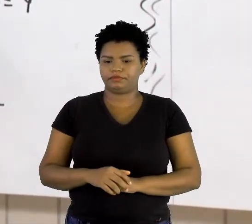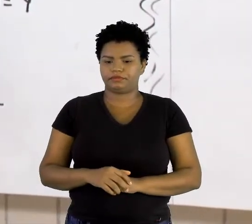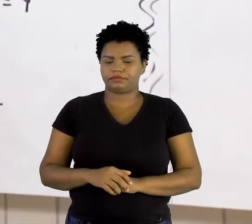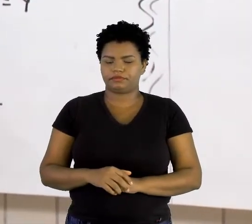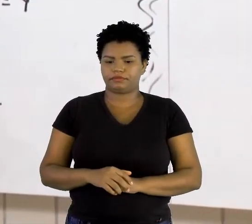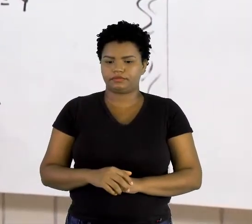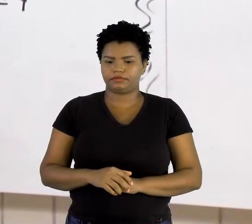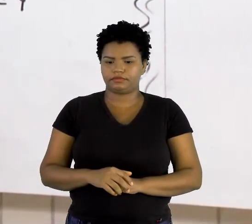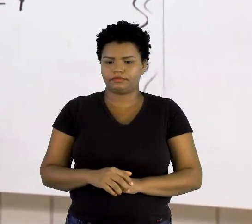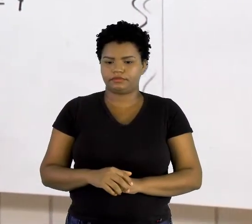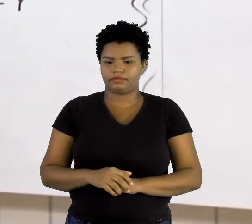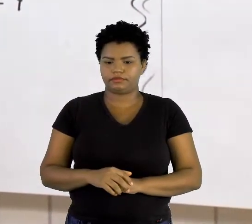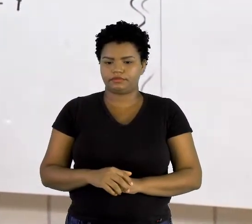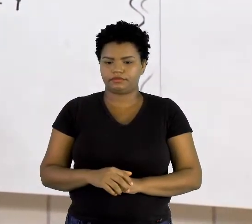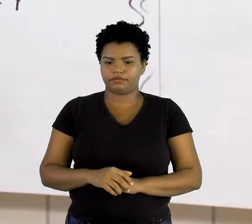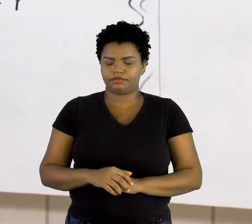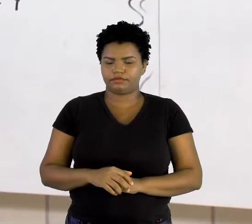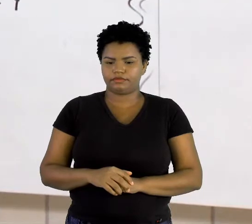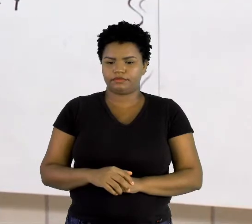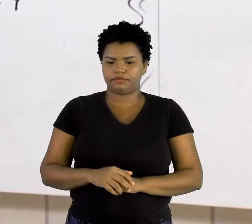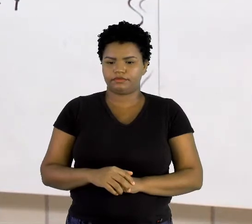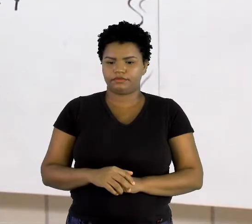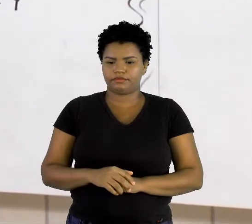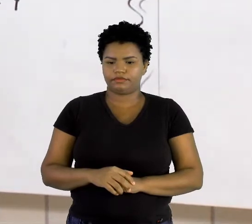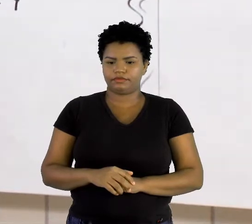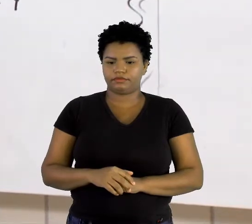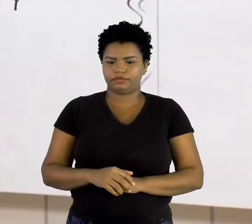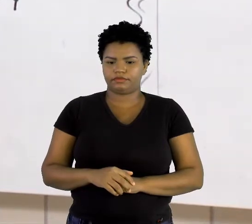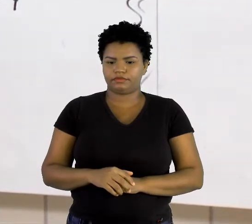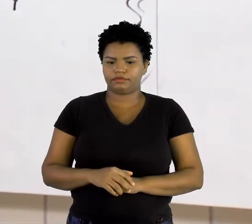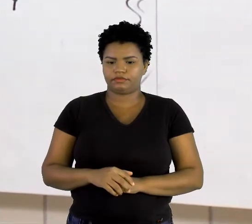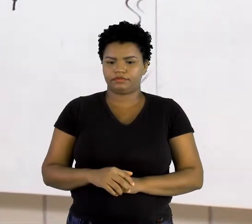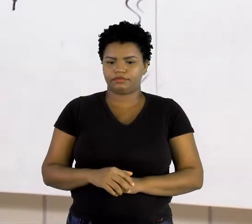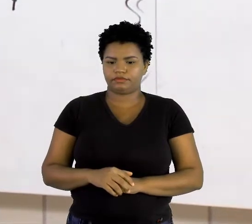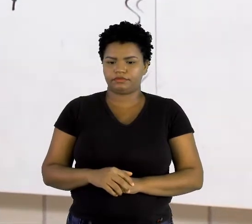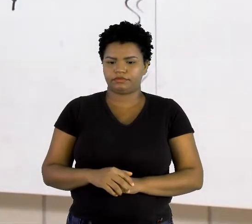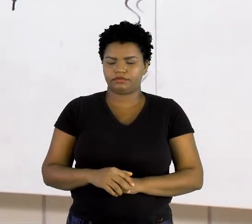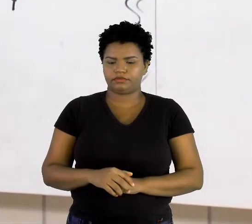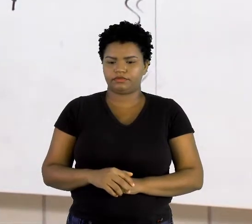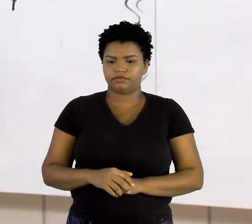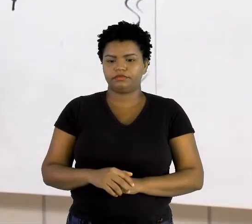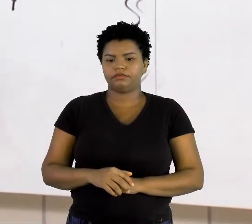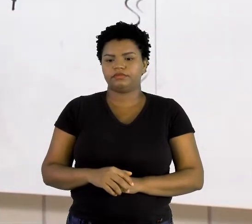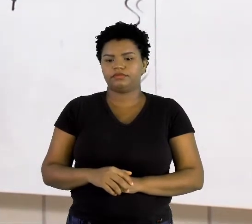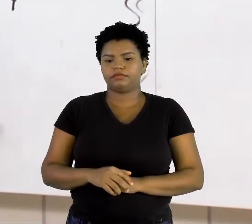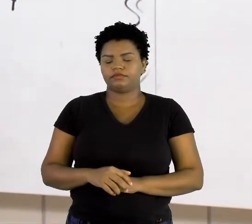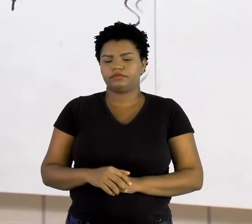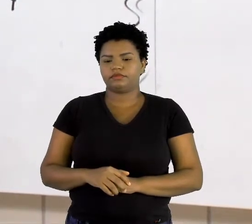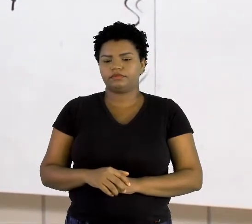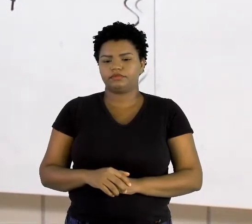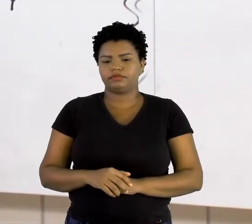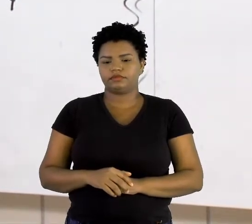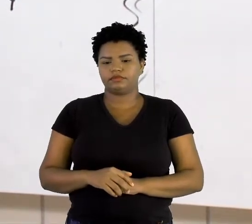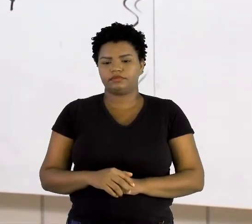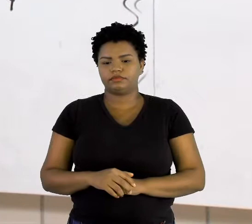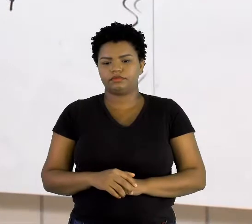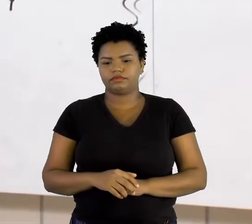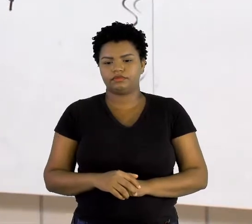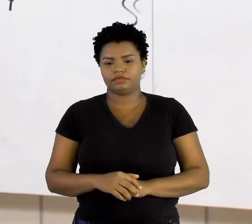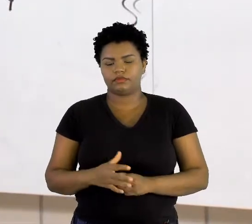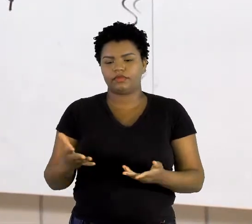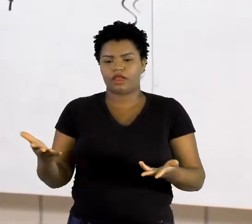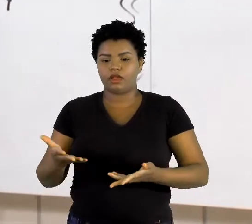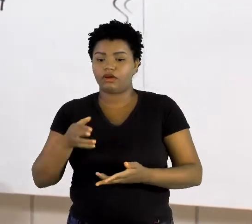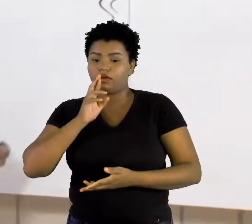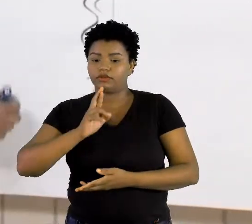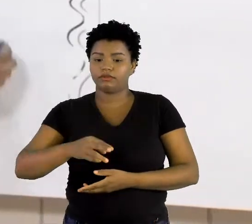36, com mais 1, 37. Desce o 3, não é isso? duas casas decimais, duas casas decimais.